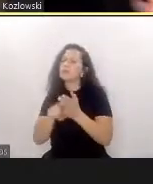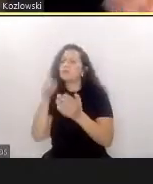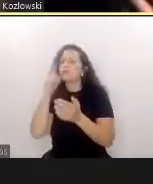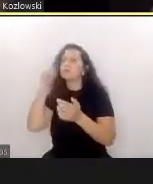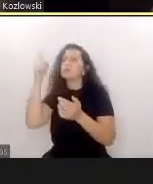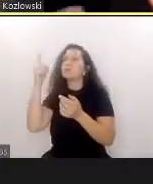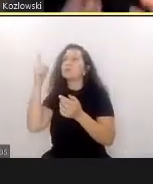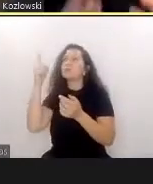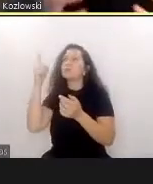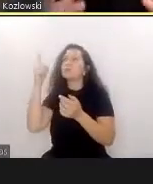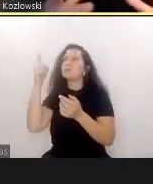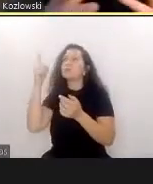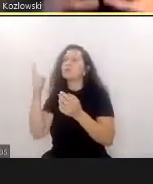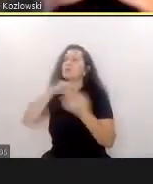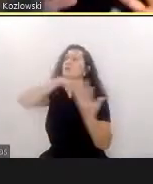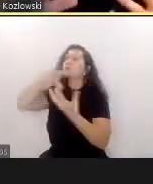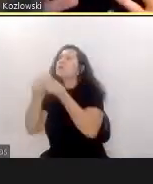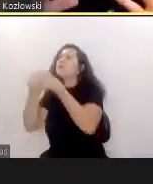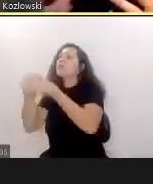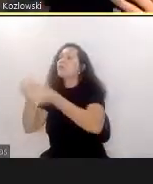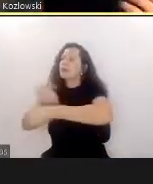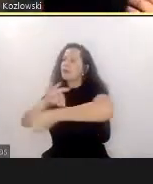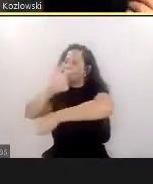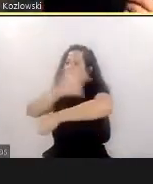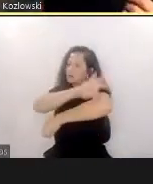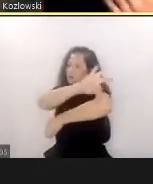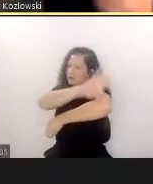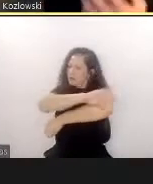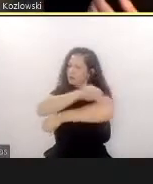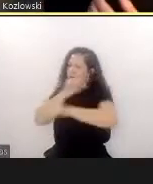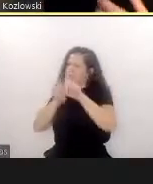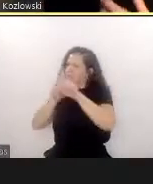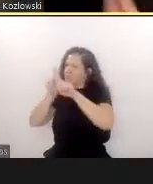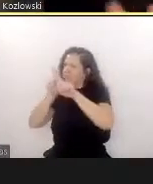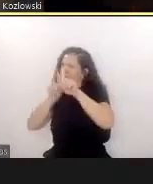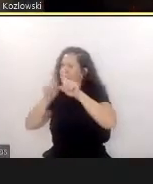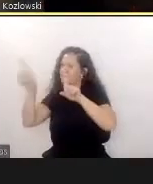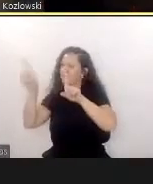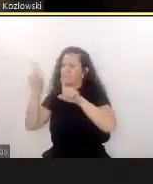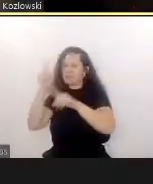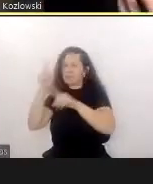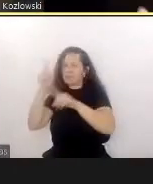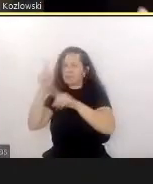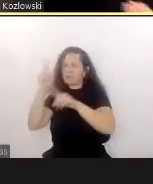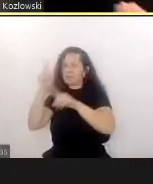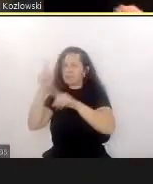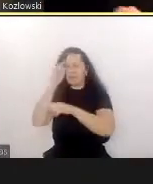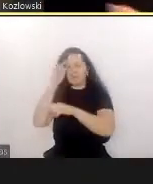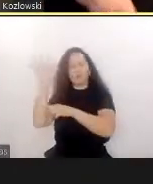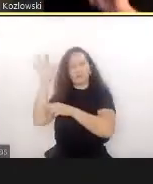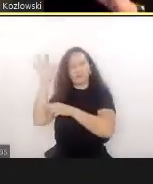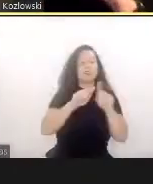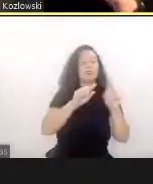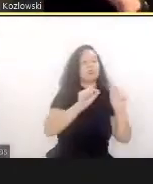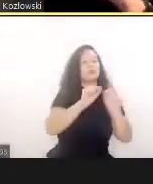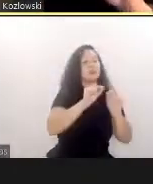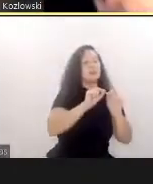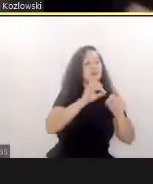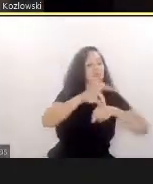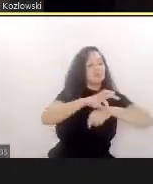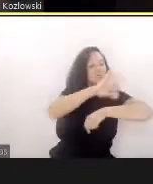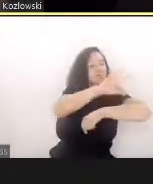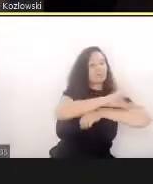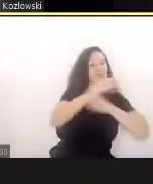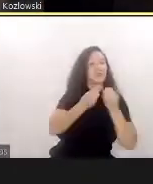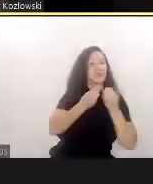no sentido da escala e do imaginar do mundo? E, por outro, o que a arquitetura faz para o mundo?